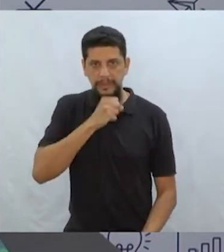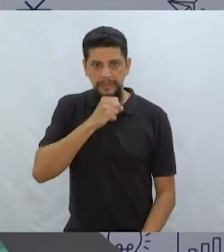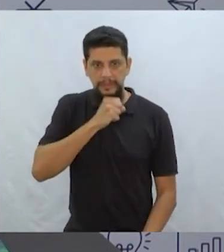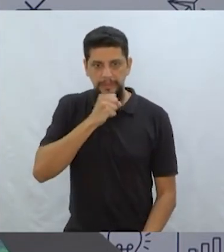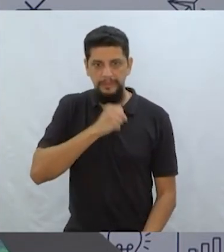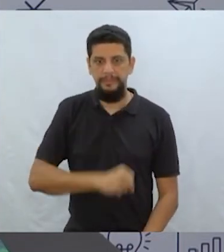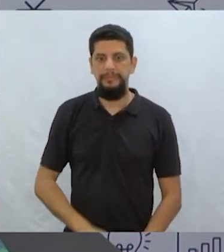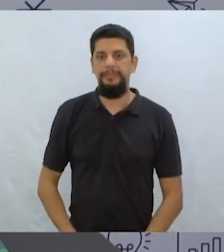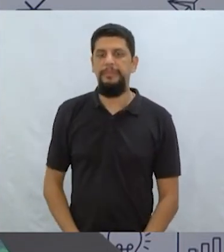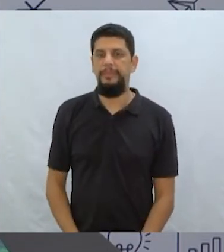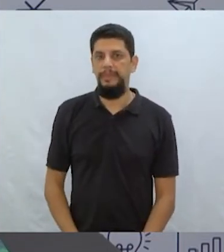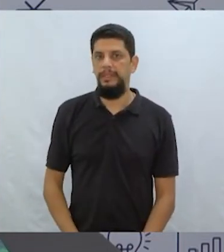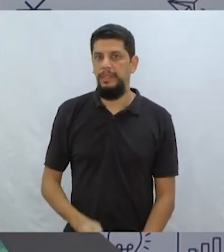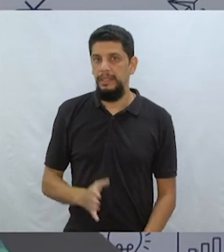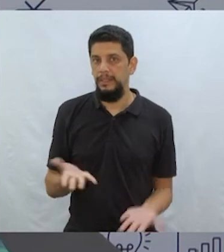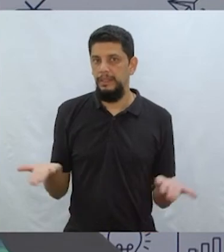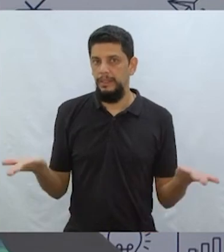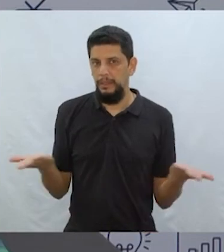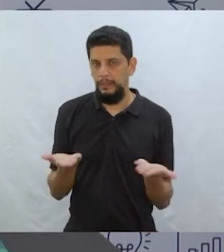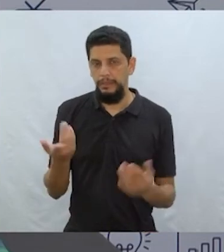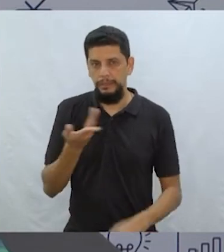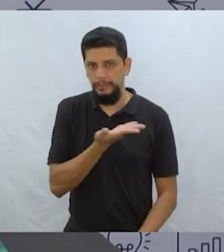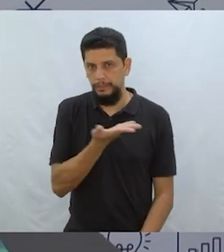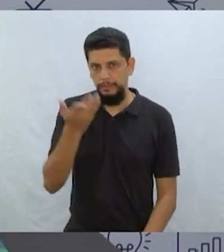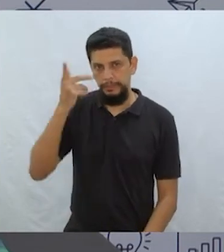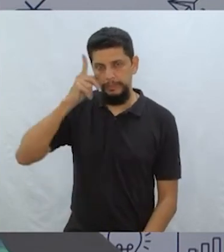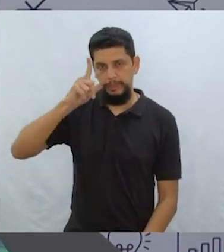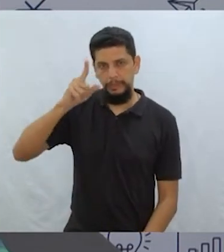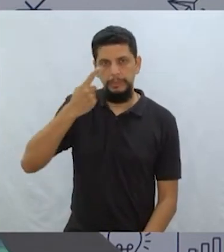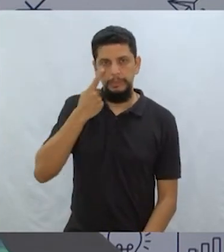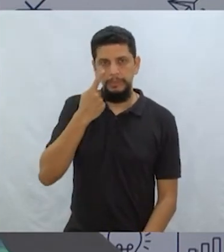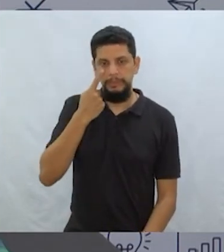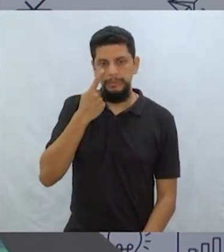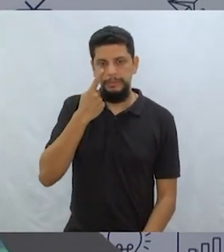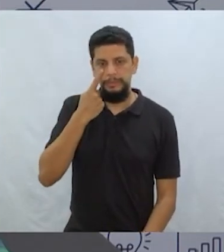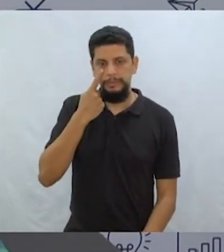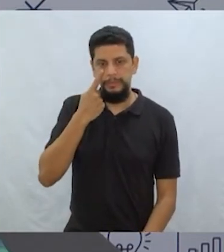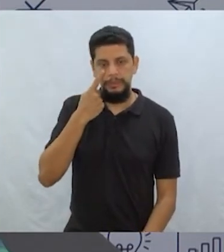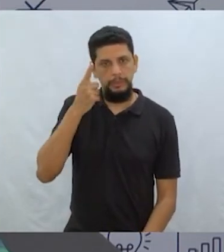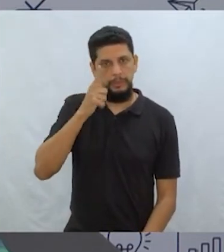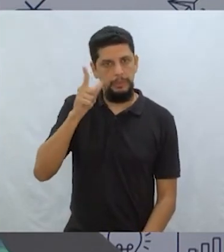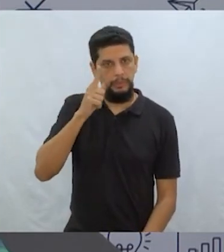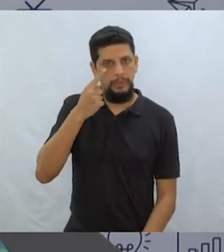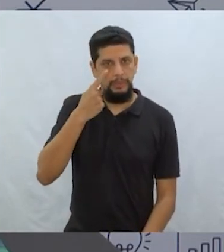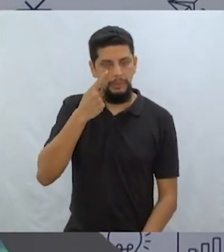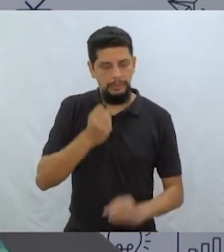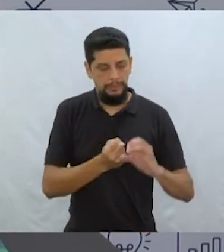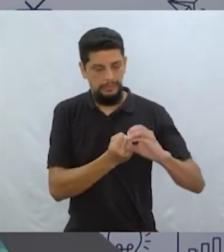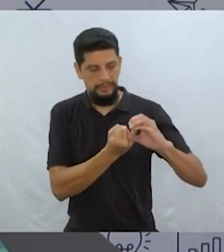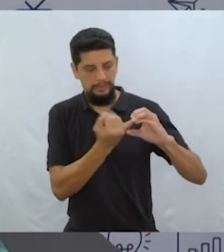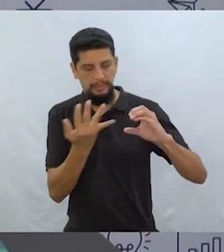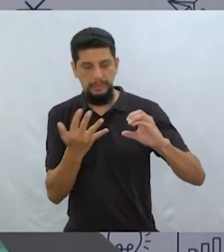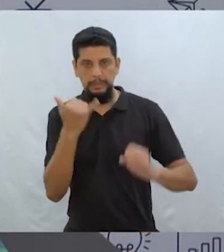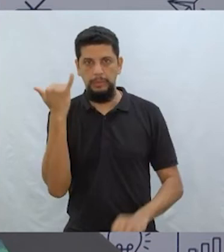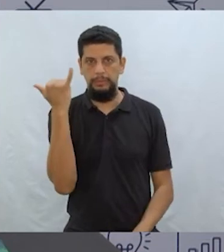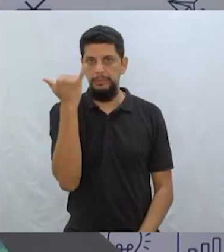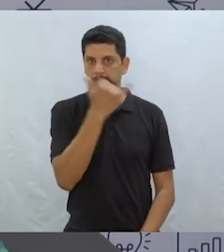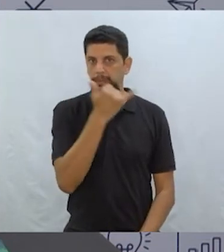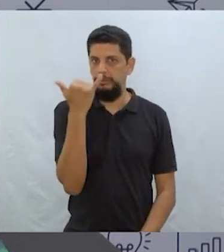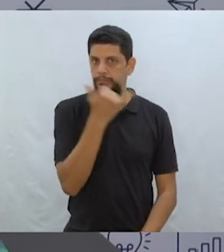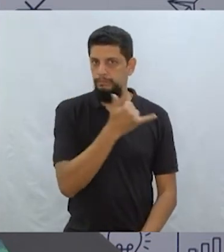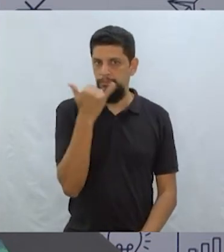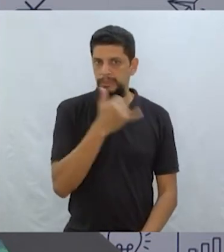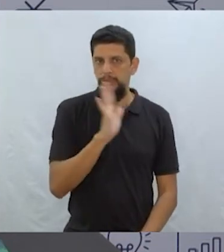bisavô Arquimedes e conseguiram Olha só conseguiram reconhecer as características do conto